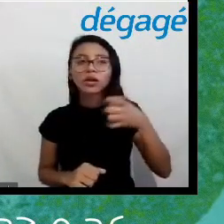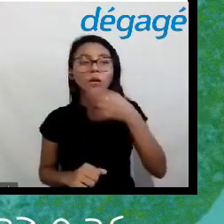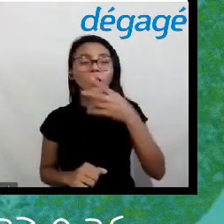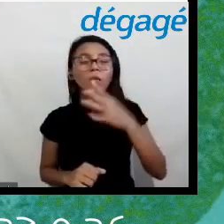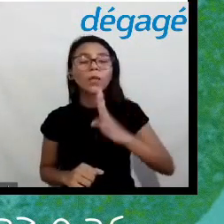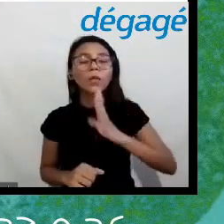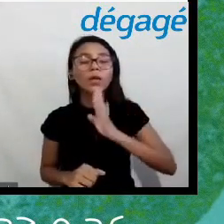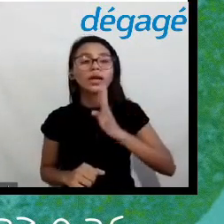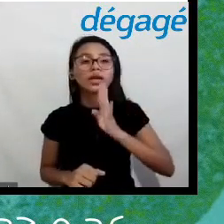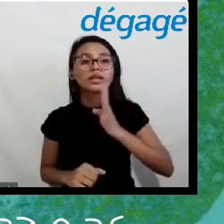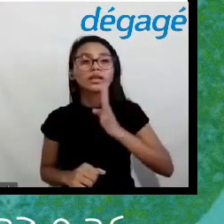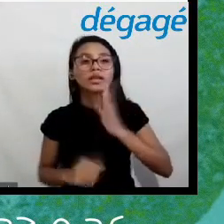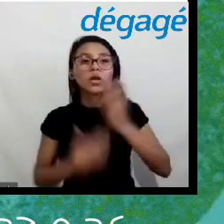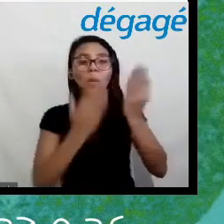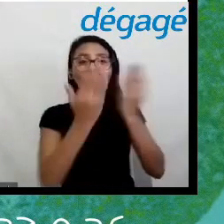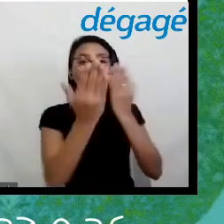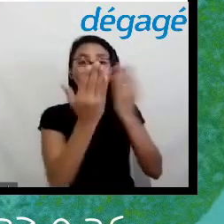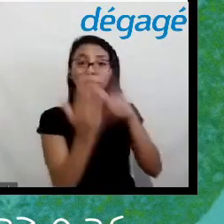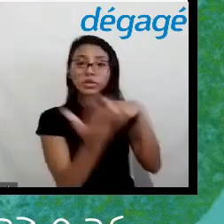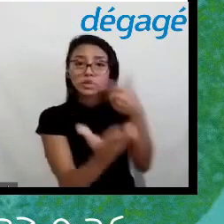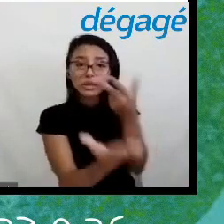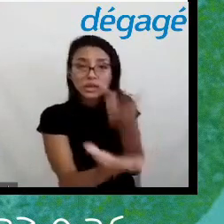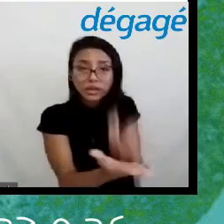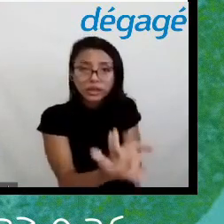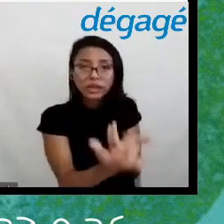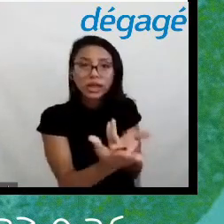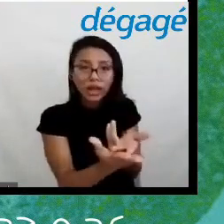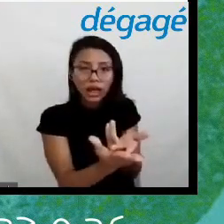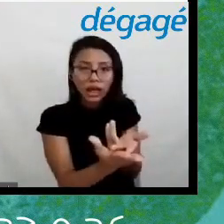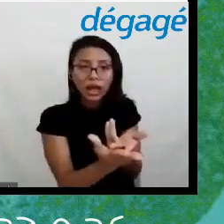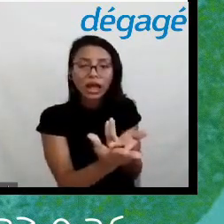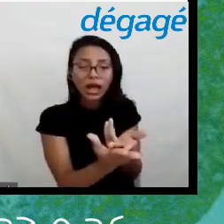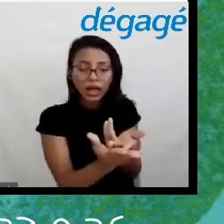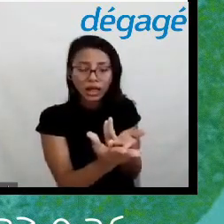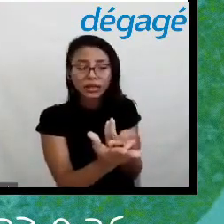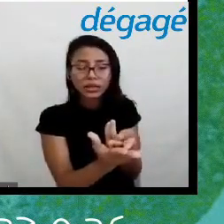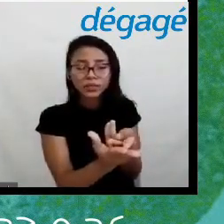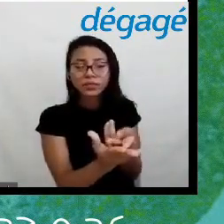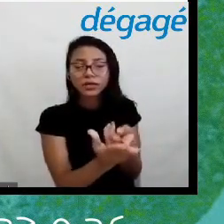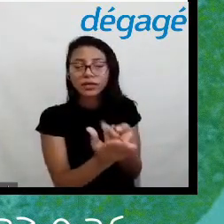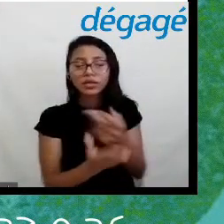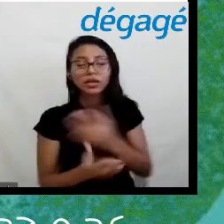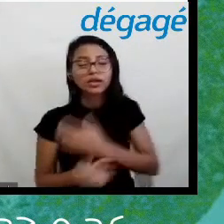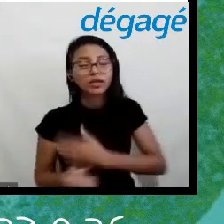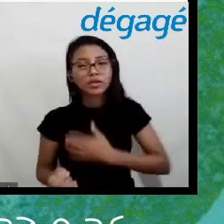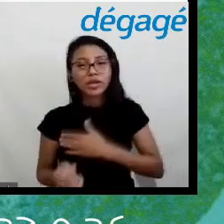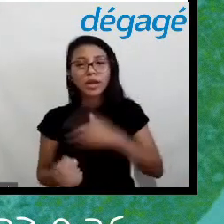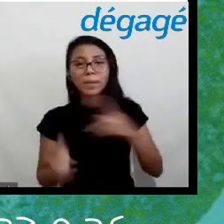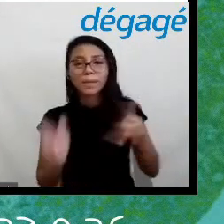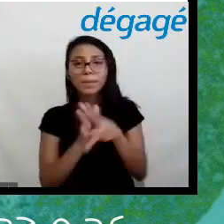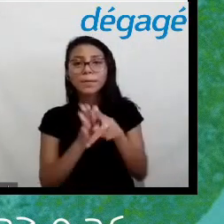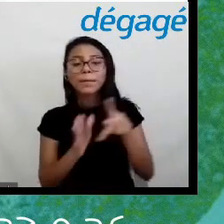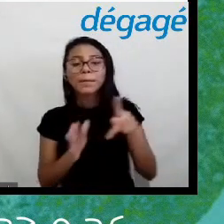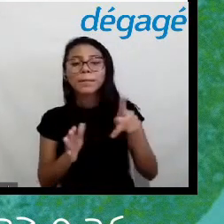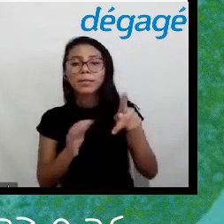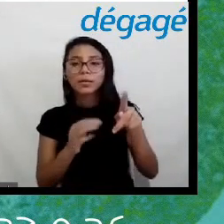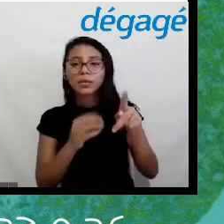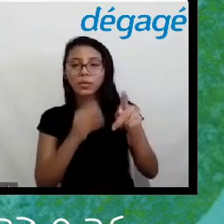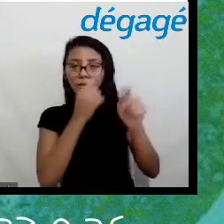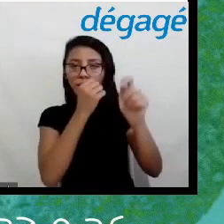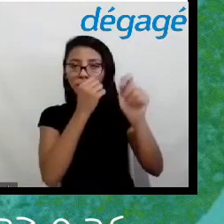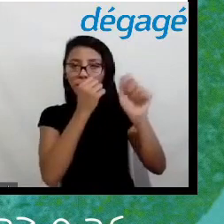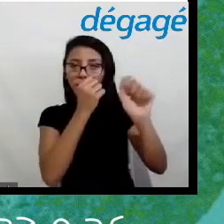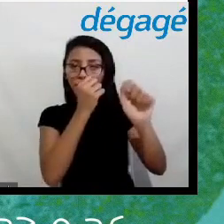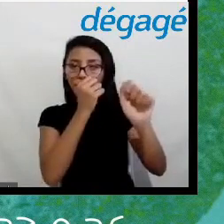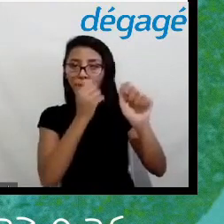muito bacana, que é considerado o pai da musicoterapia, assim, por ter criado sistemas de análise,